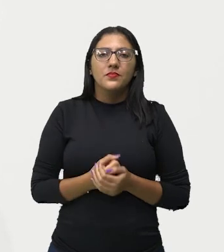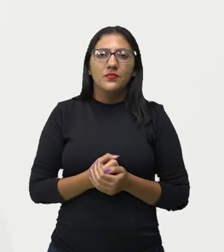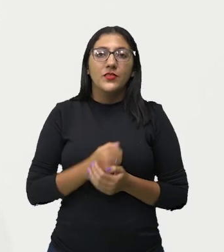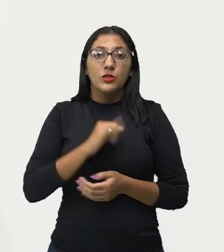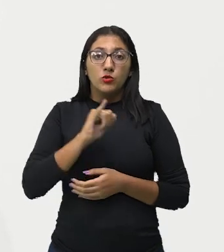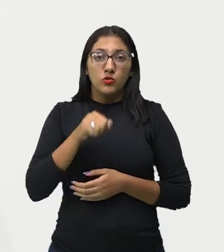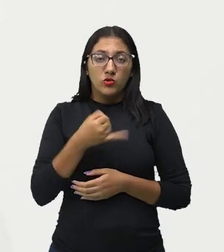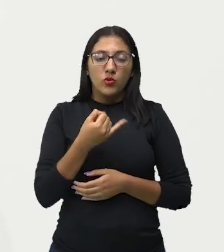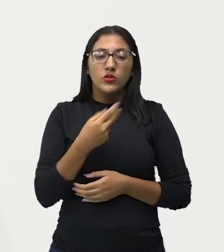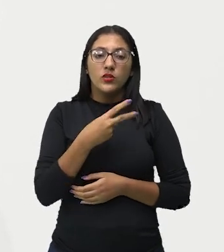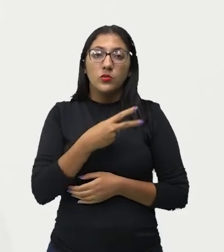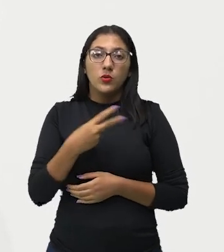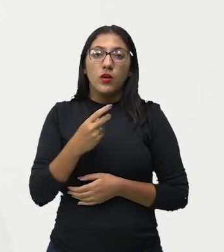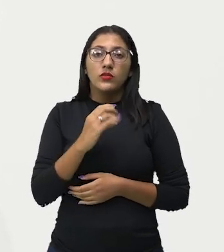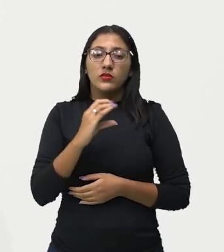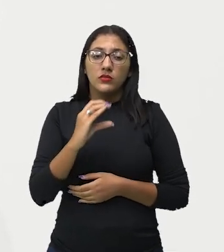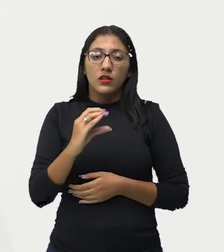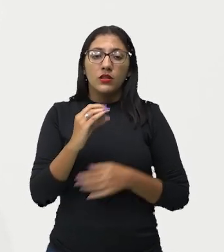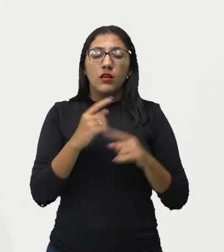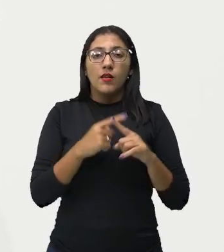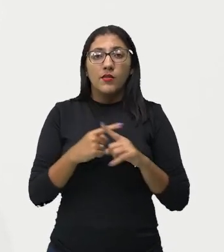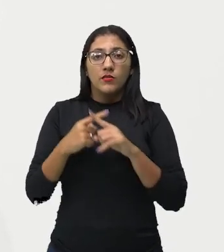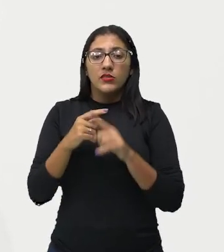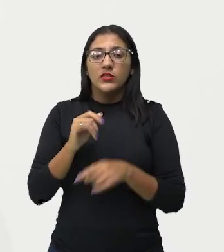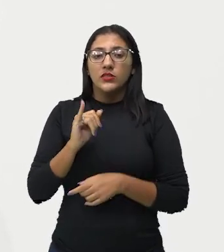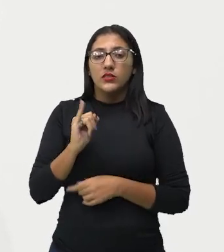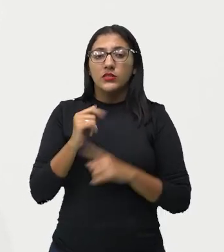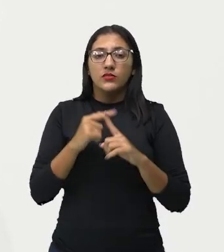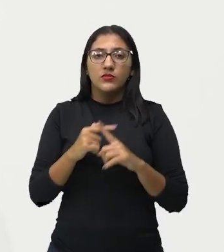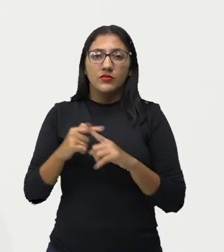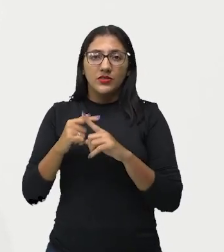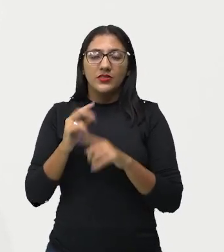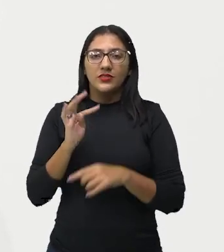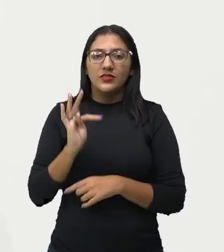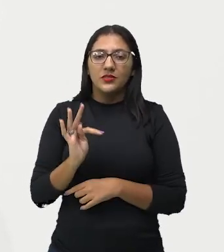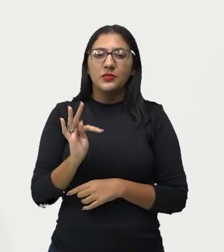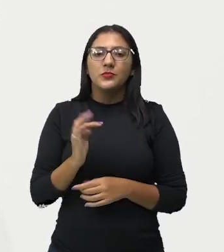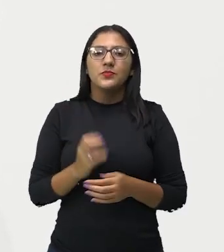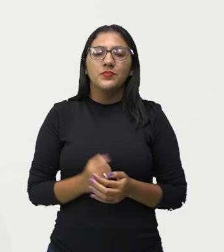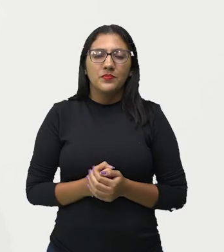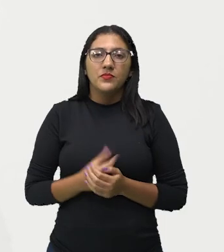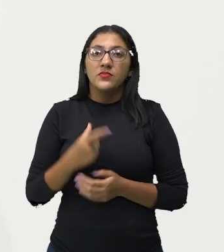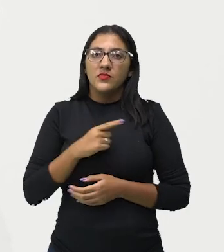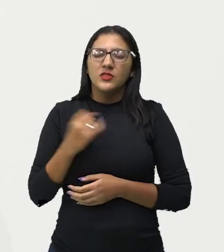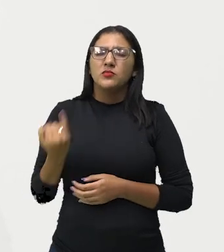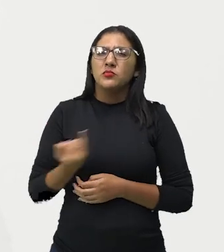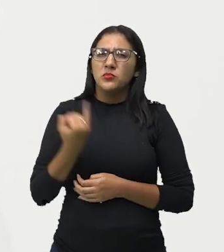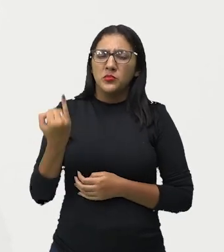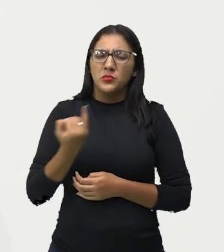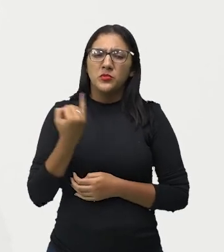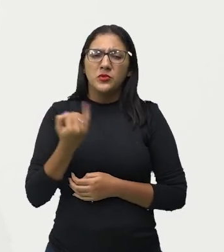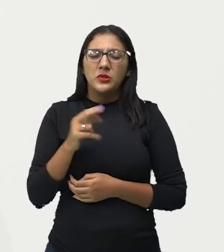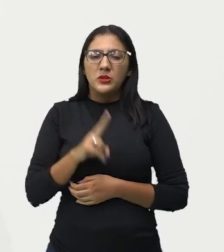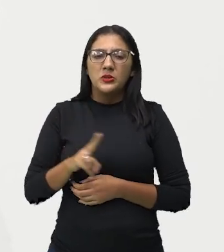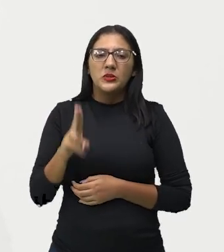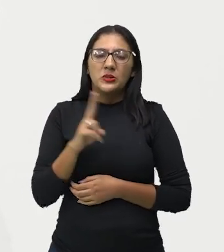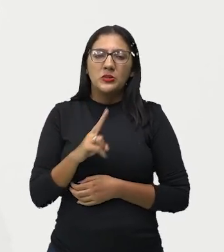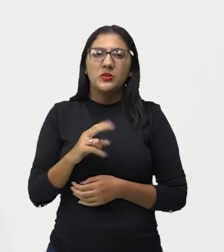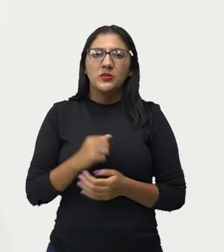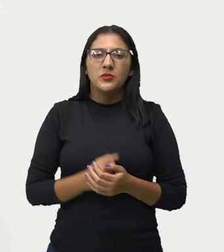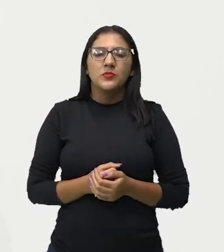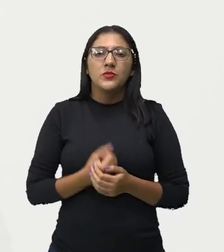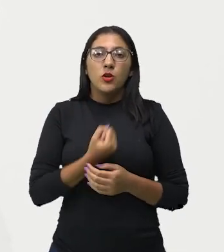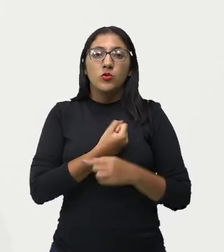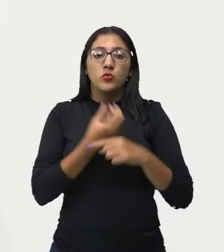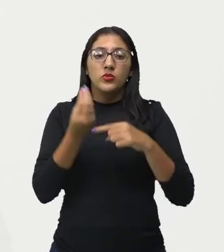é igual ao capital vezes a taxa vezes o tempo. Lembra que a taxa é importante que ela esteja na forma de fração.